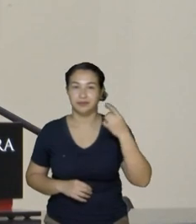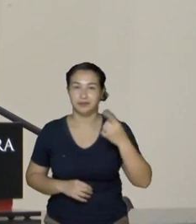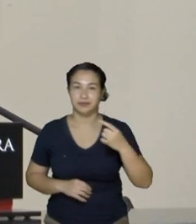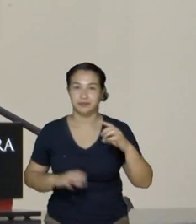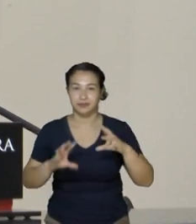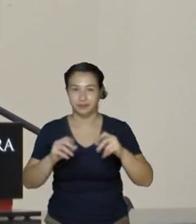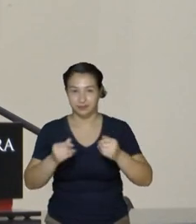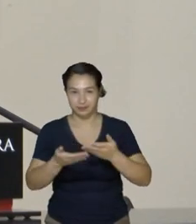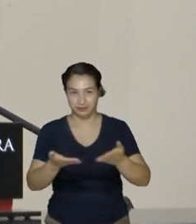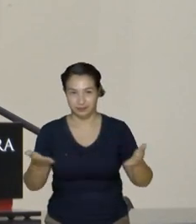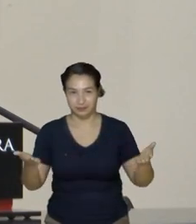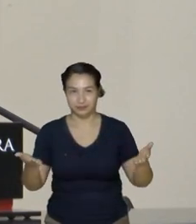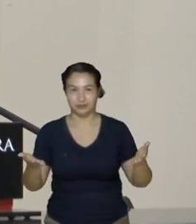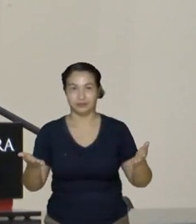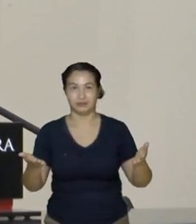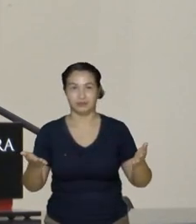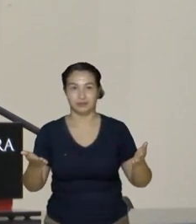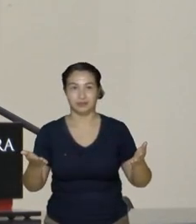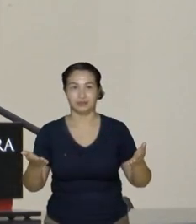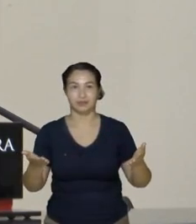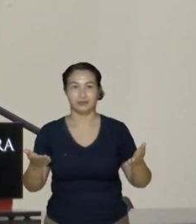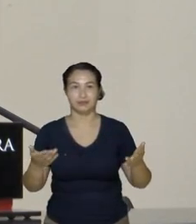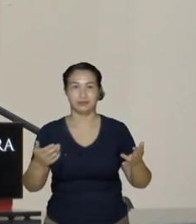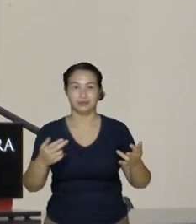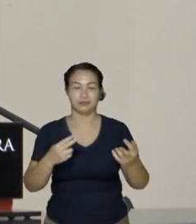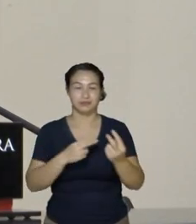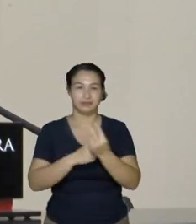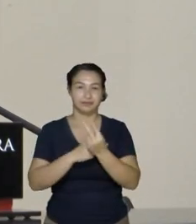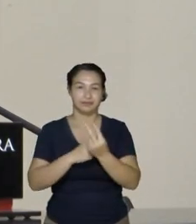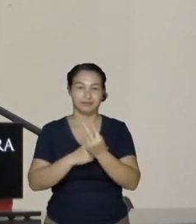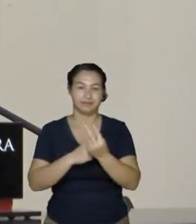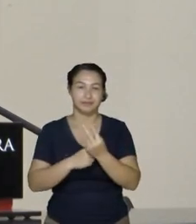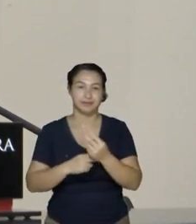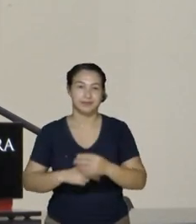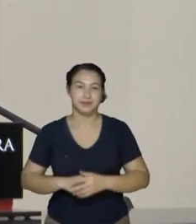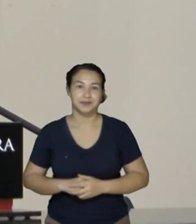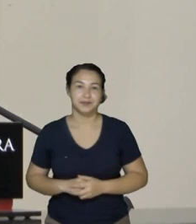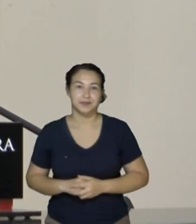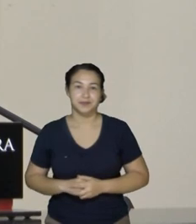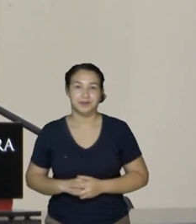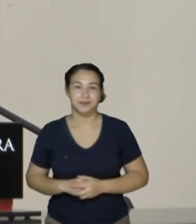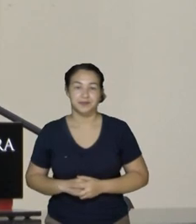e deputadas e todos aqueles e aquelas que nos acompanham. Ata da